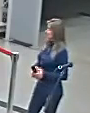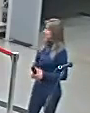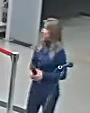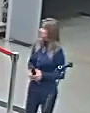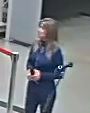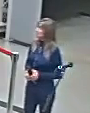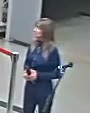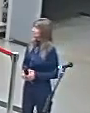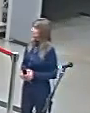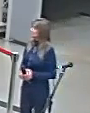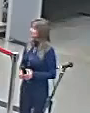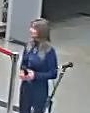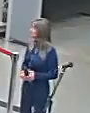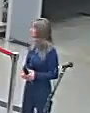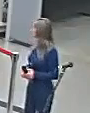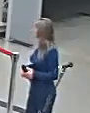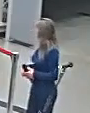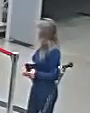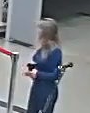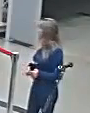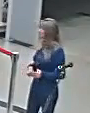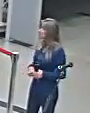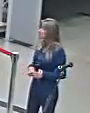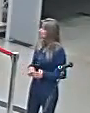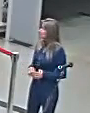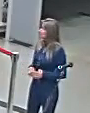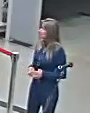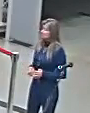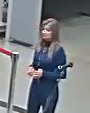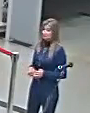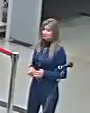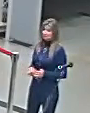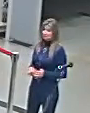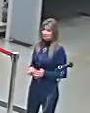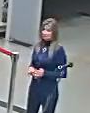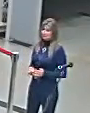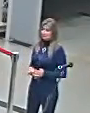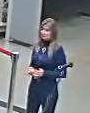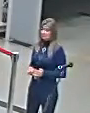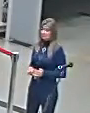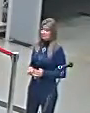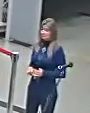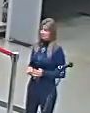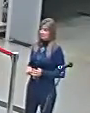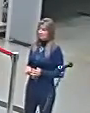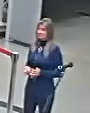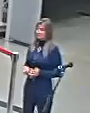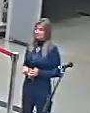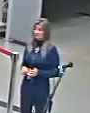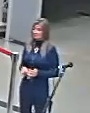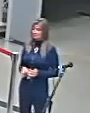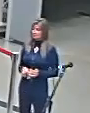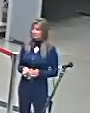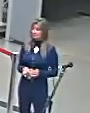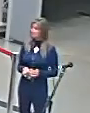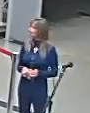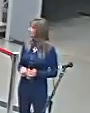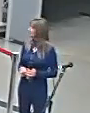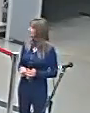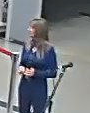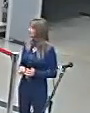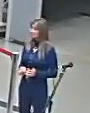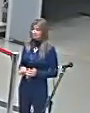sim não não mas ela colocou Então mas ela colocou a sim mas ela colocou a questão